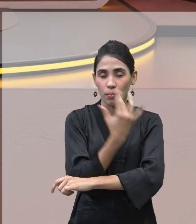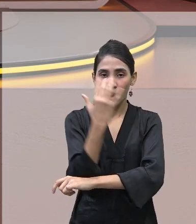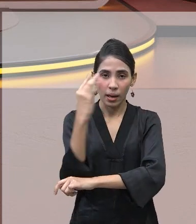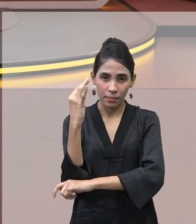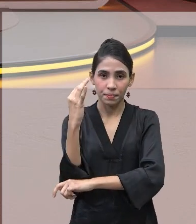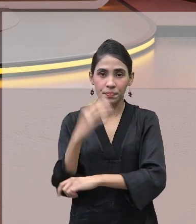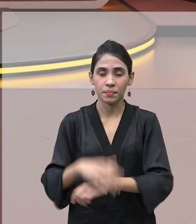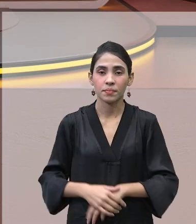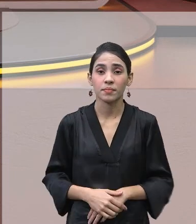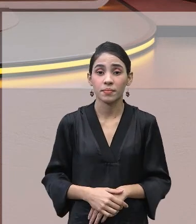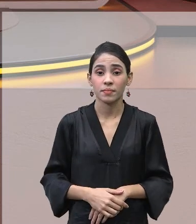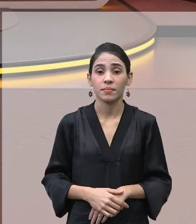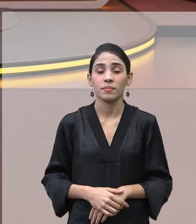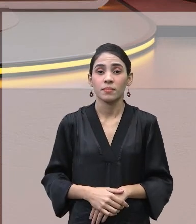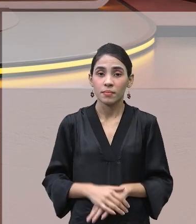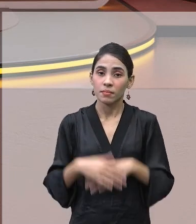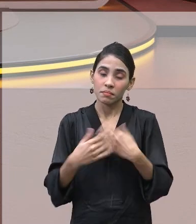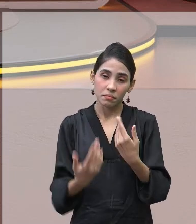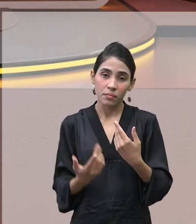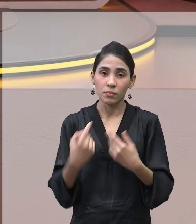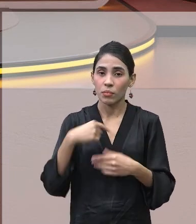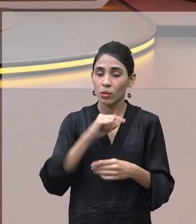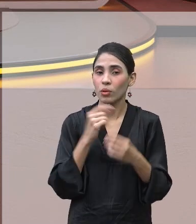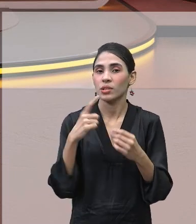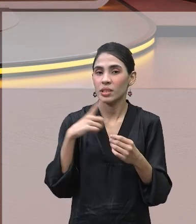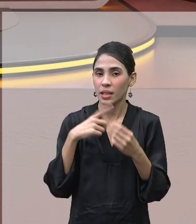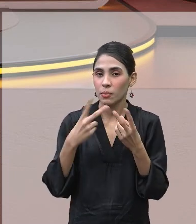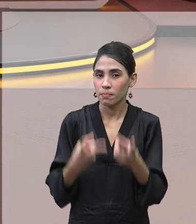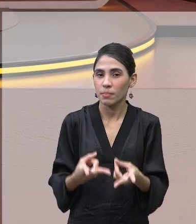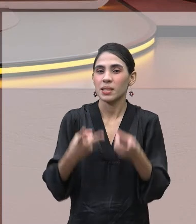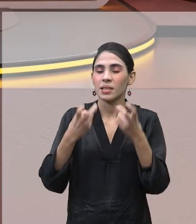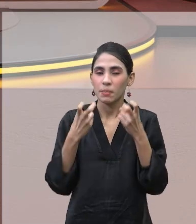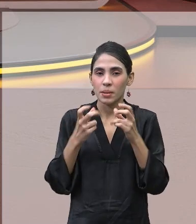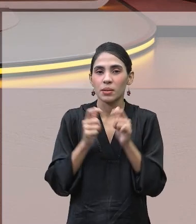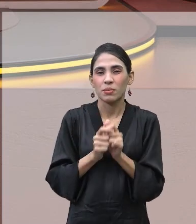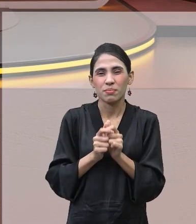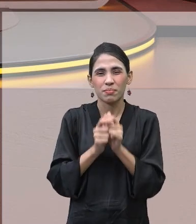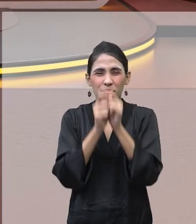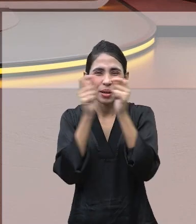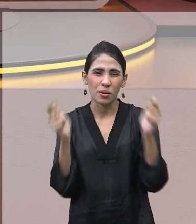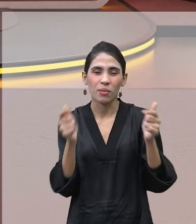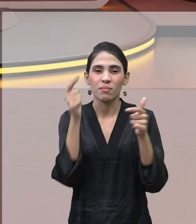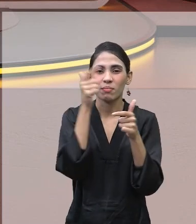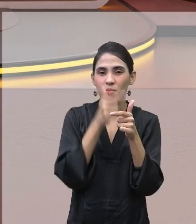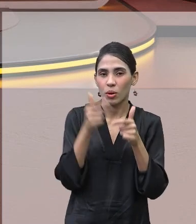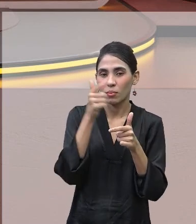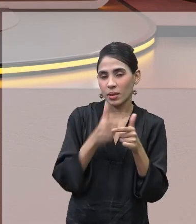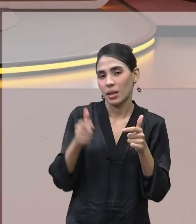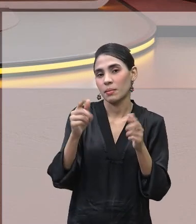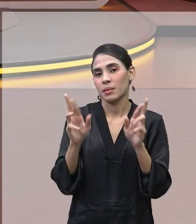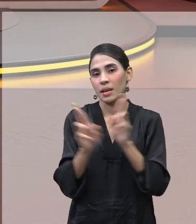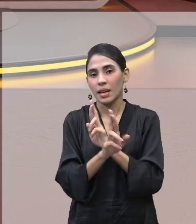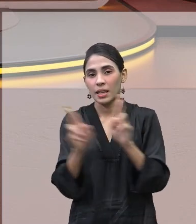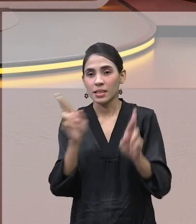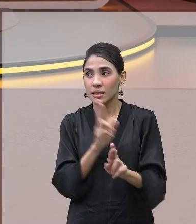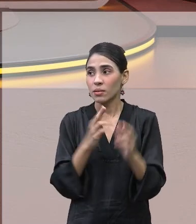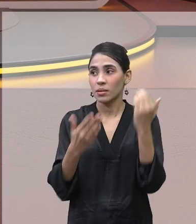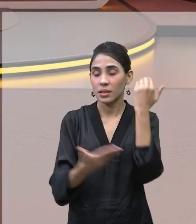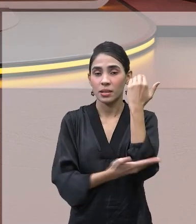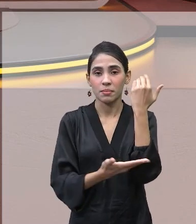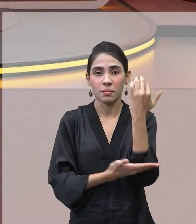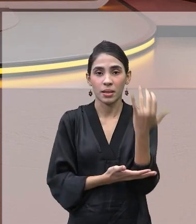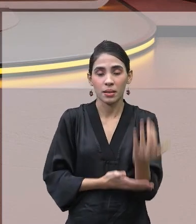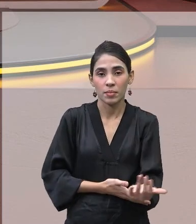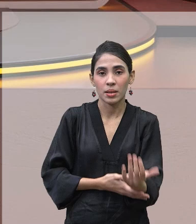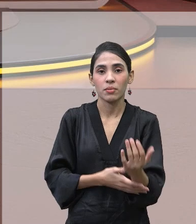monocultura. Vejam só que ultimamente a gente tem observado aí grandes problemas que se relacionam com desmatamento,